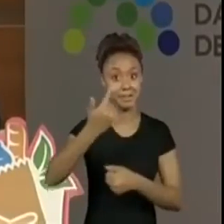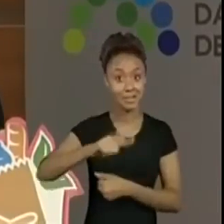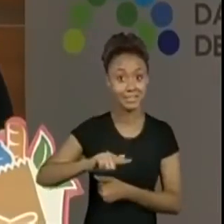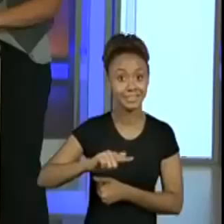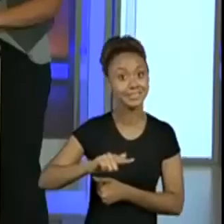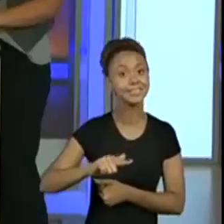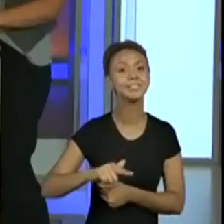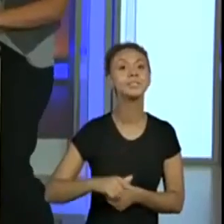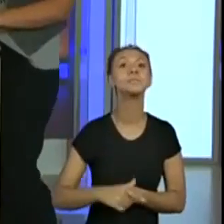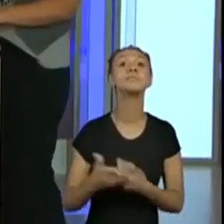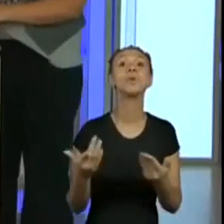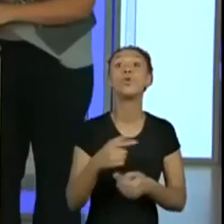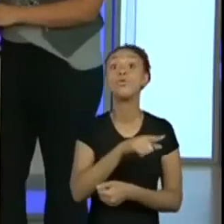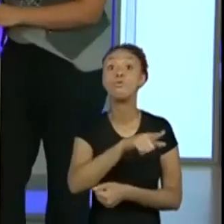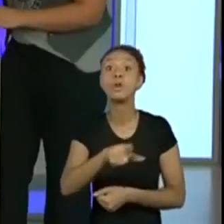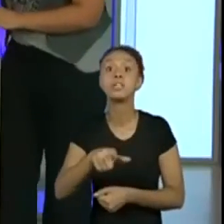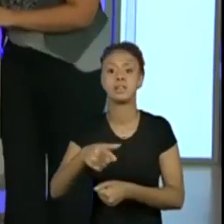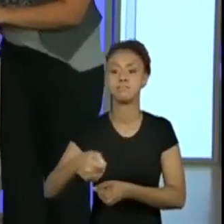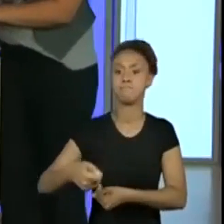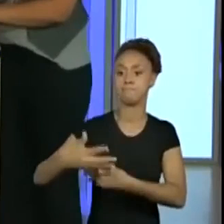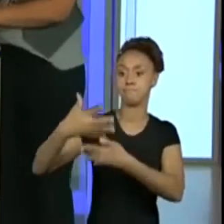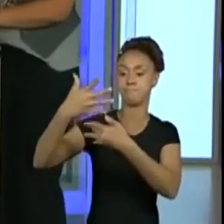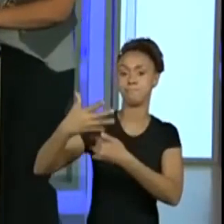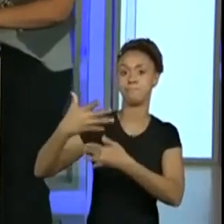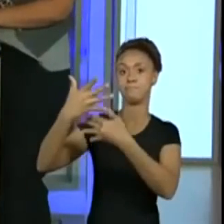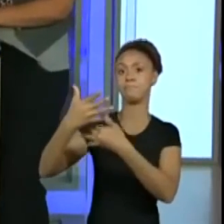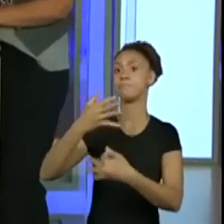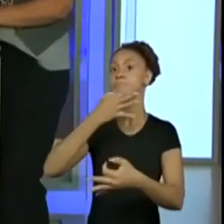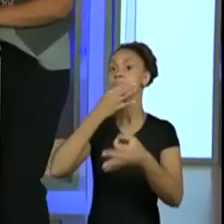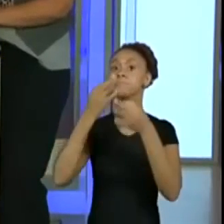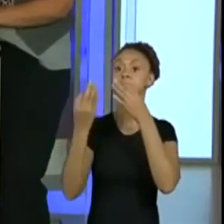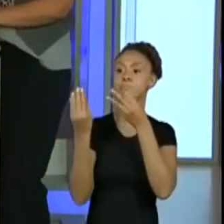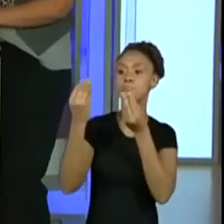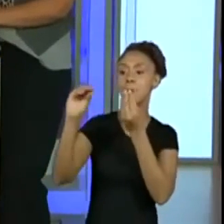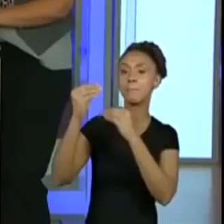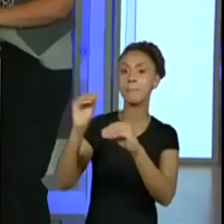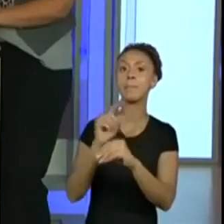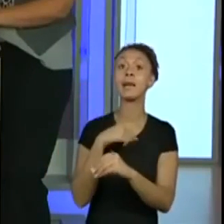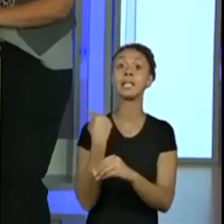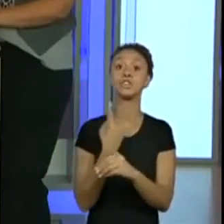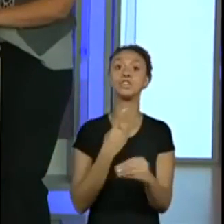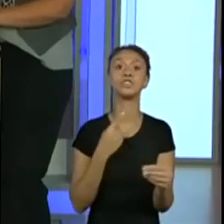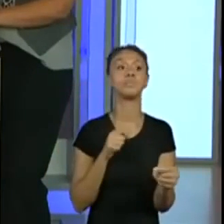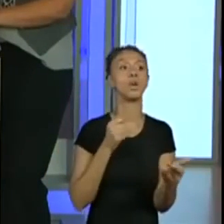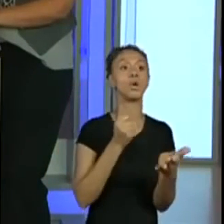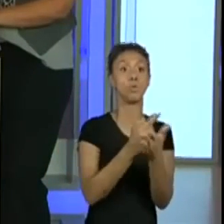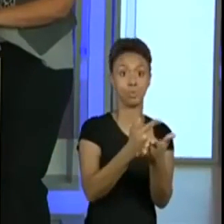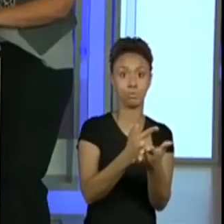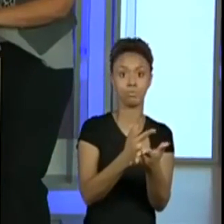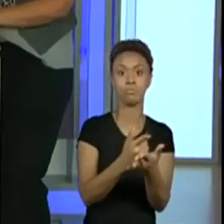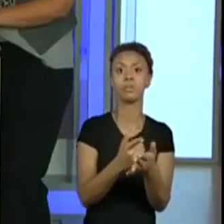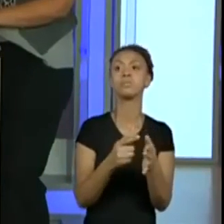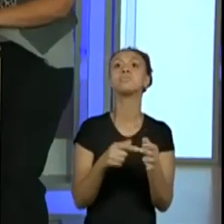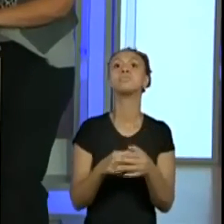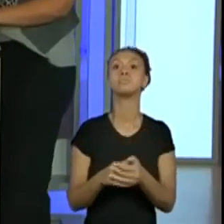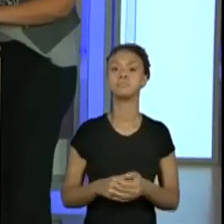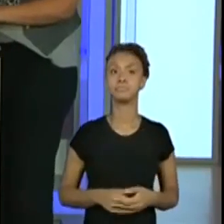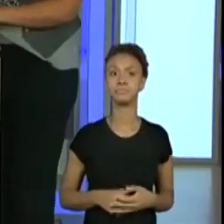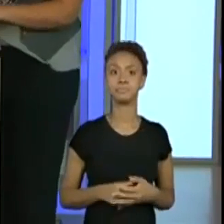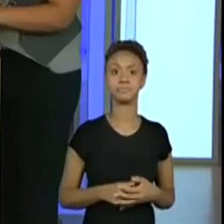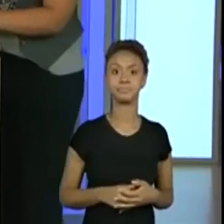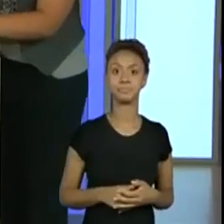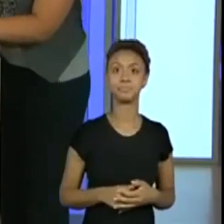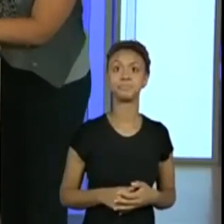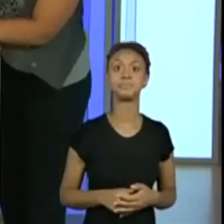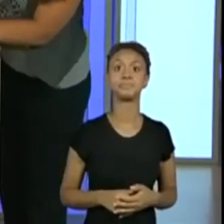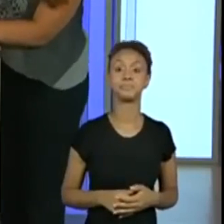Vamos pedir agora sugestões para vocês de produto para nós comprarmos aí de primeira mão. Sim. Vamos